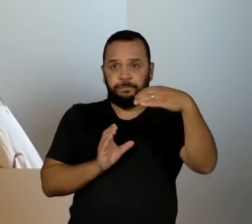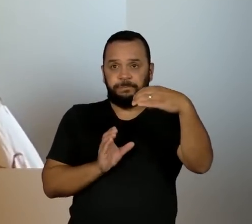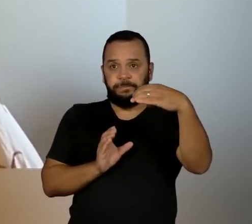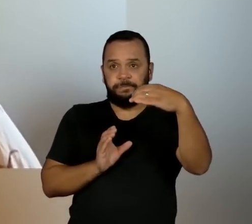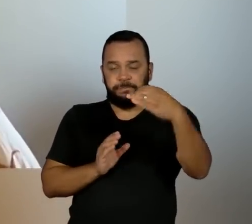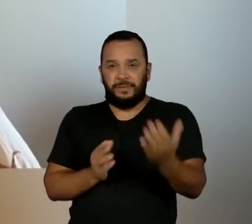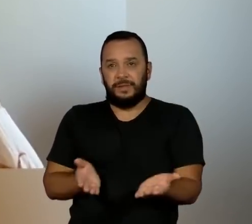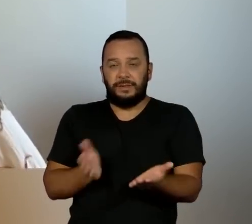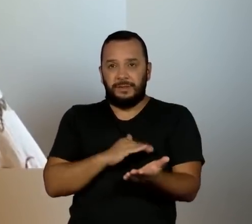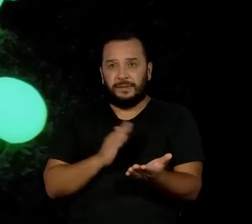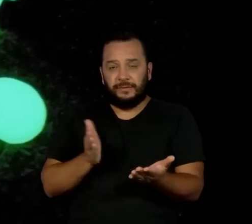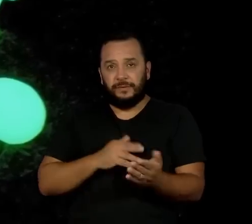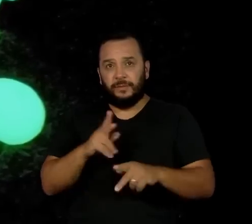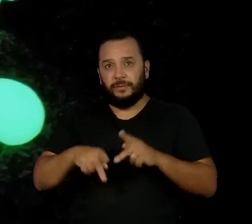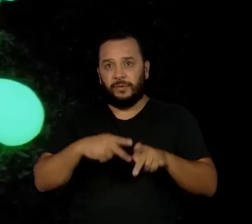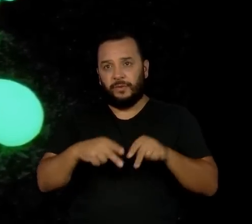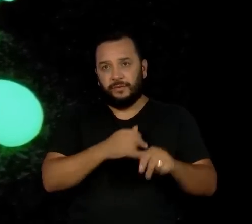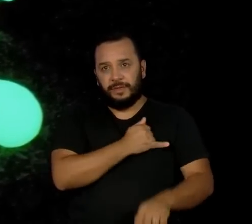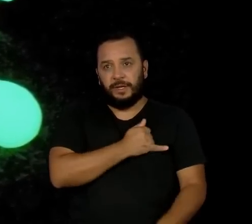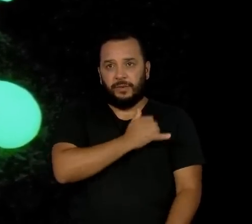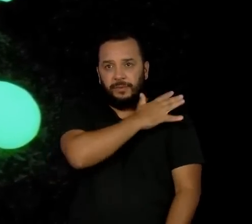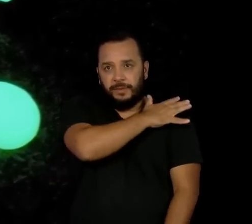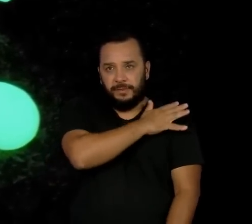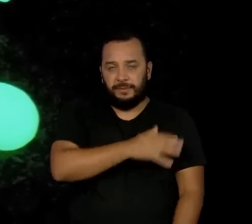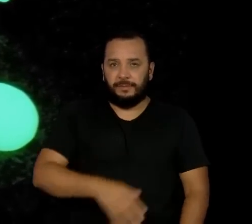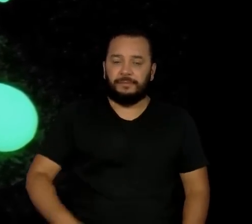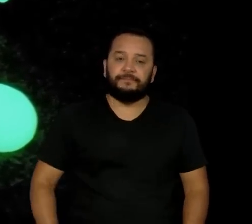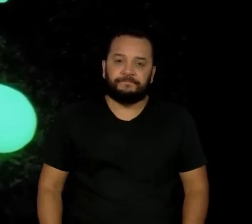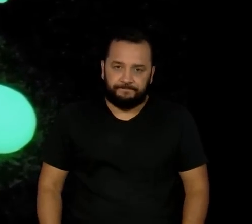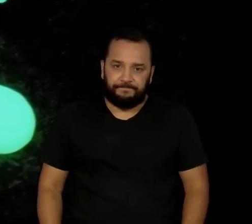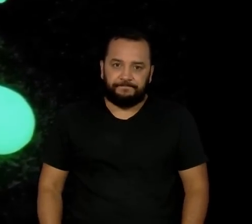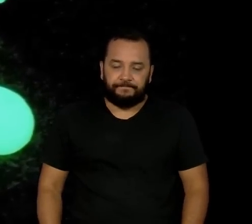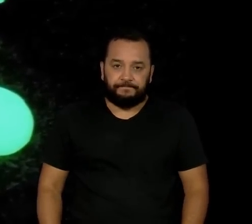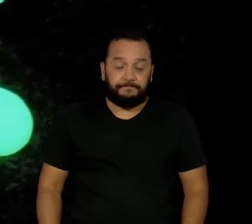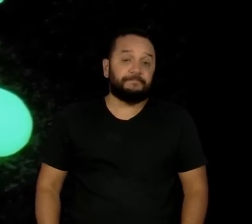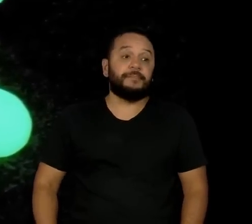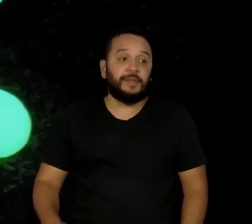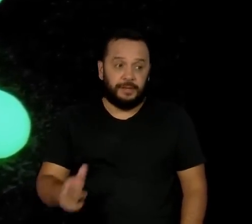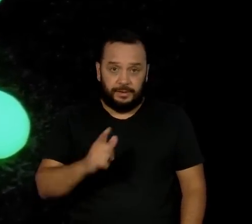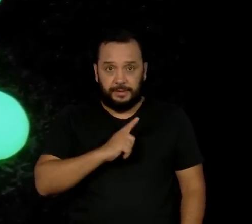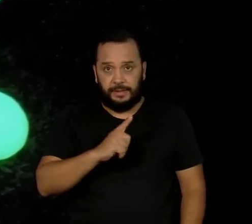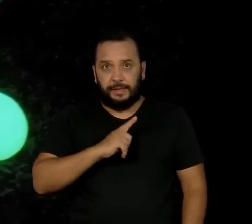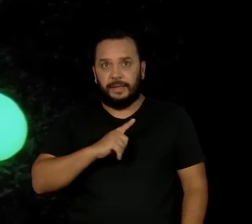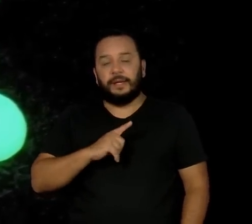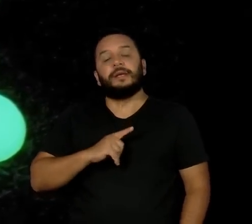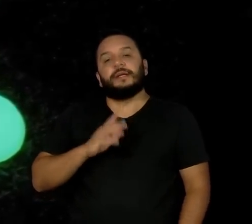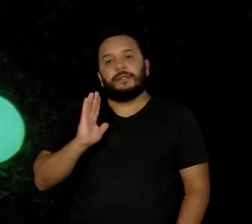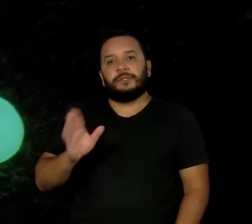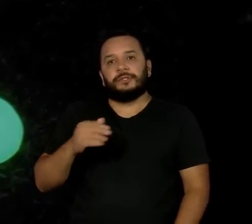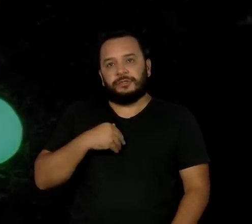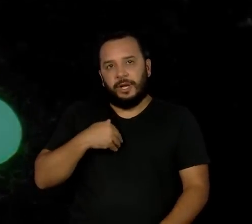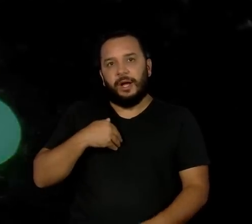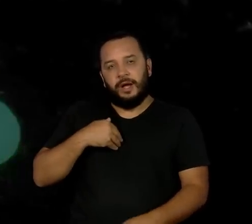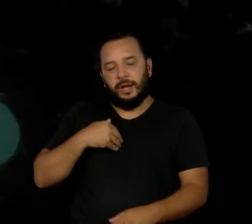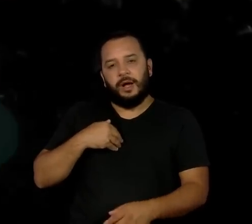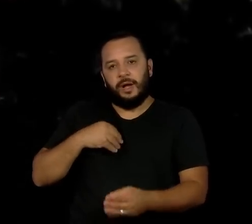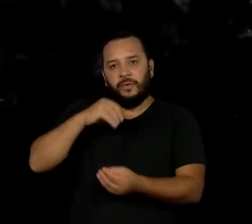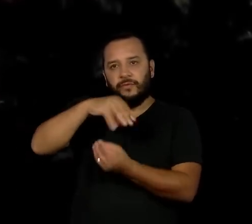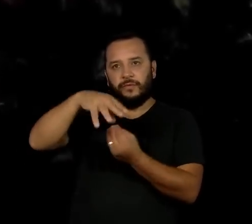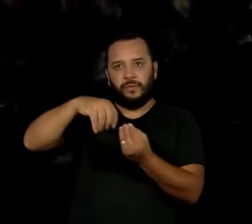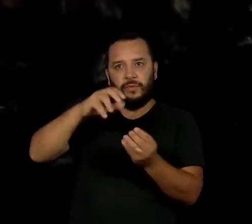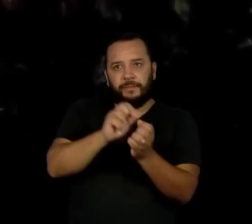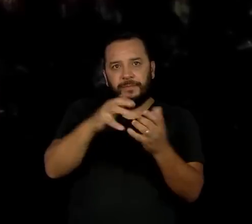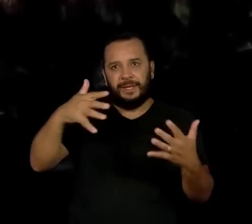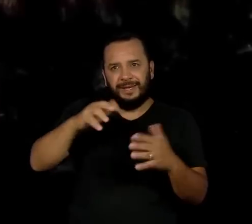dos Yanomami. Há uma diversidade de fungos bioluminescentes no mundo. No Brasil,